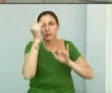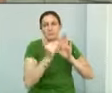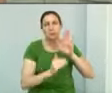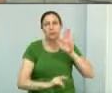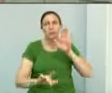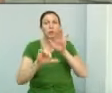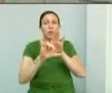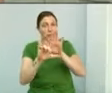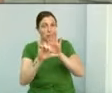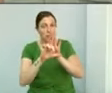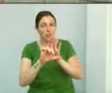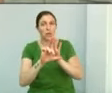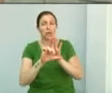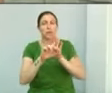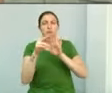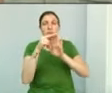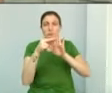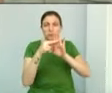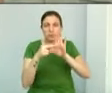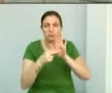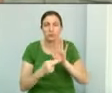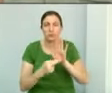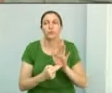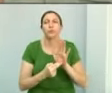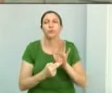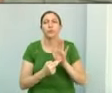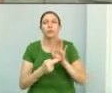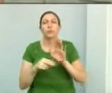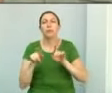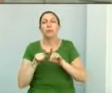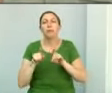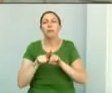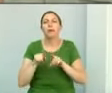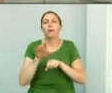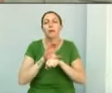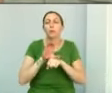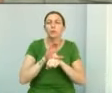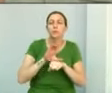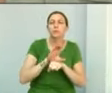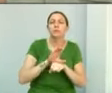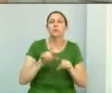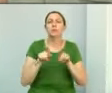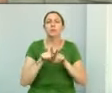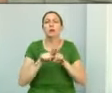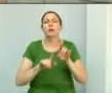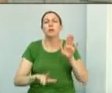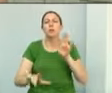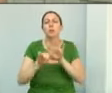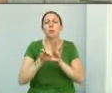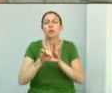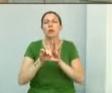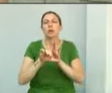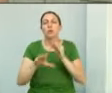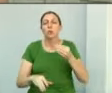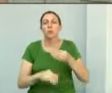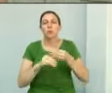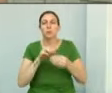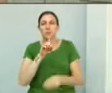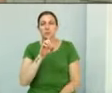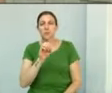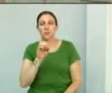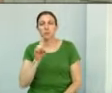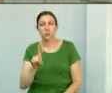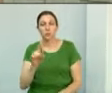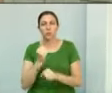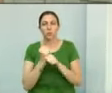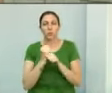em especial aos dispositivos constitucionais da Lei Complementar 101 de 2000, que